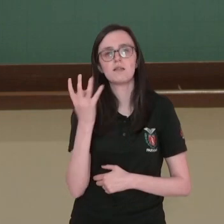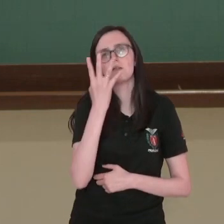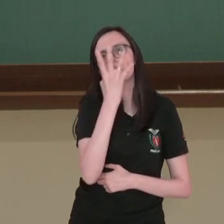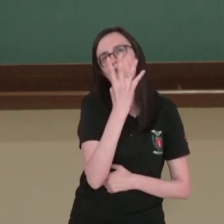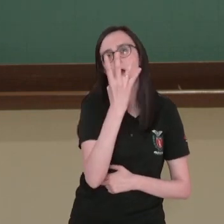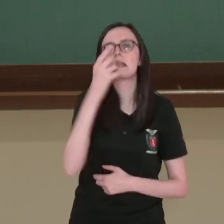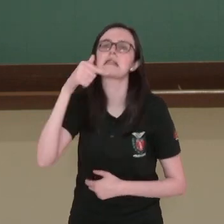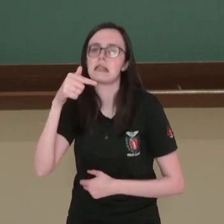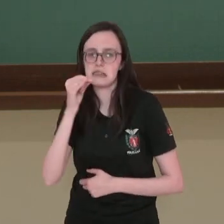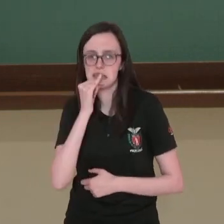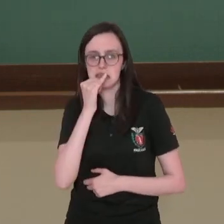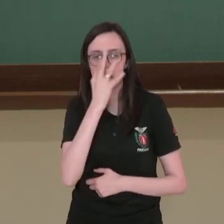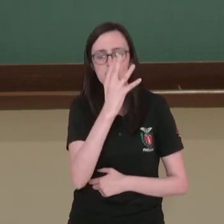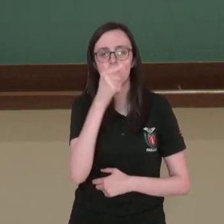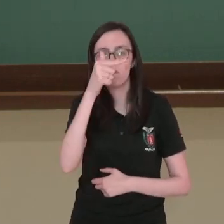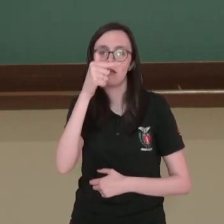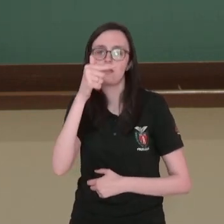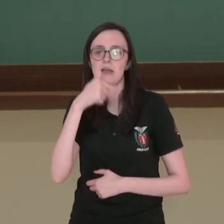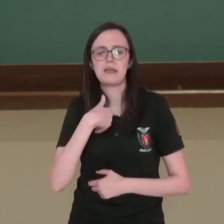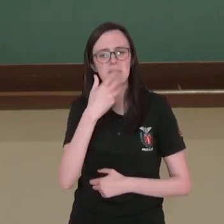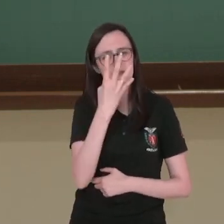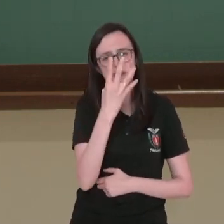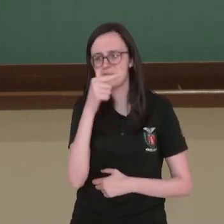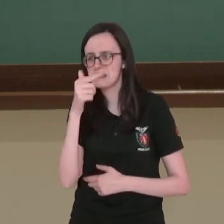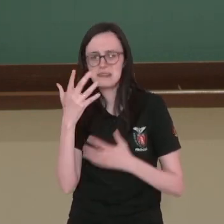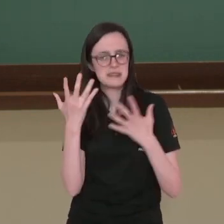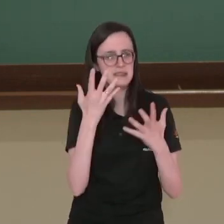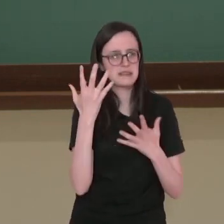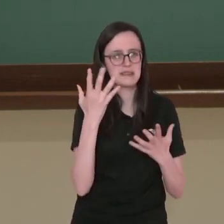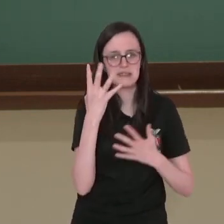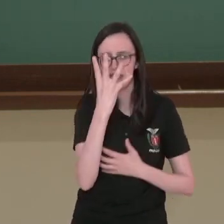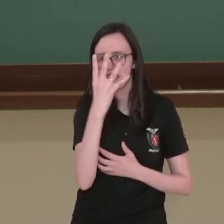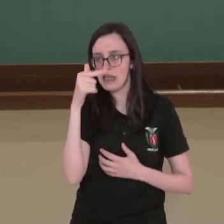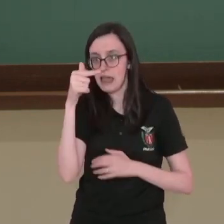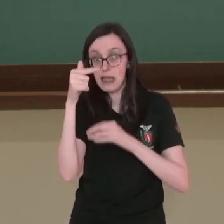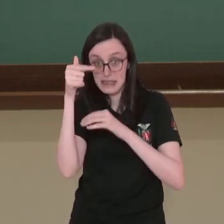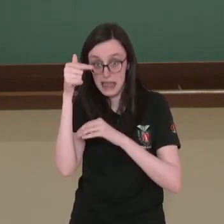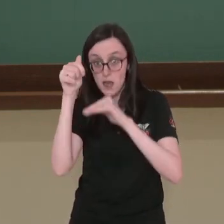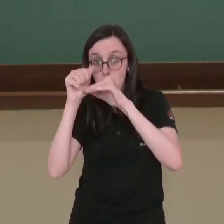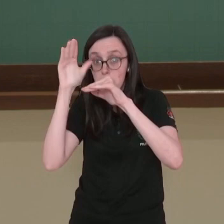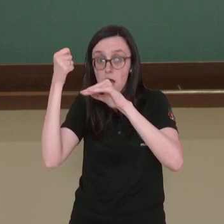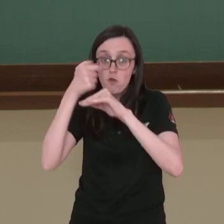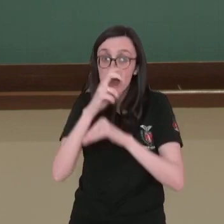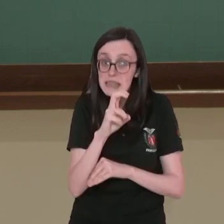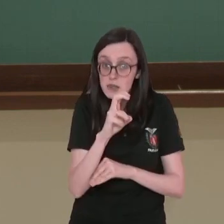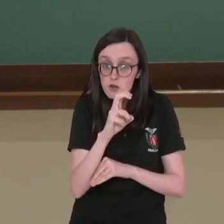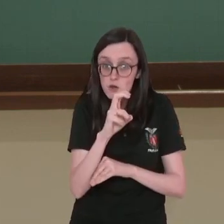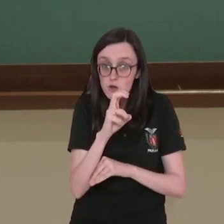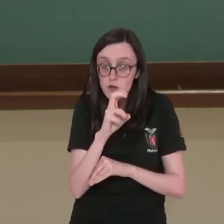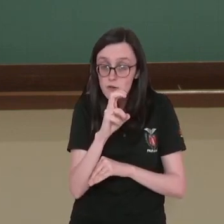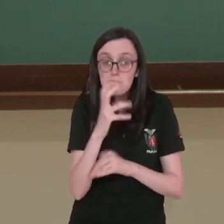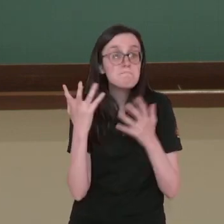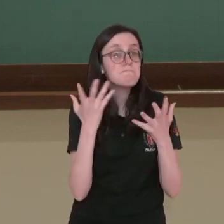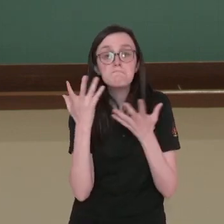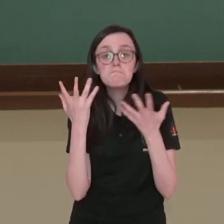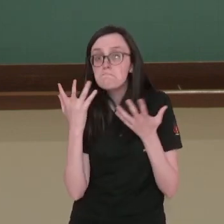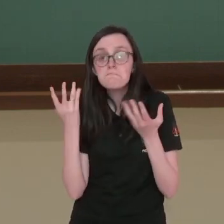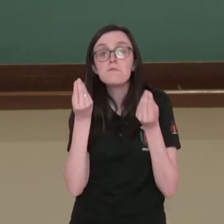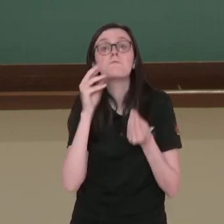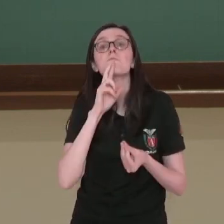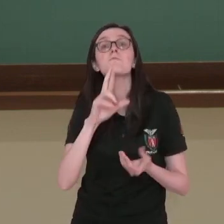4, 7. Você quer arredondar no 4. O 7 passou do 5, então você adiciona 1 no 4. Então, ao invés de